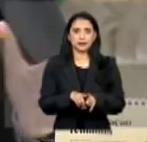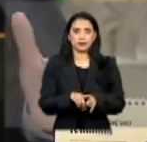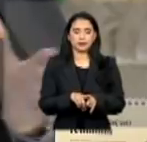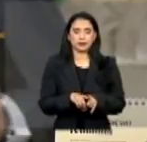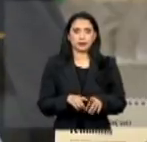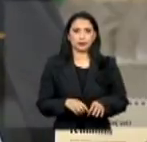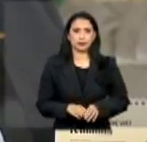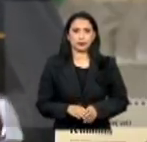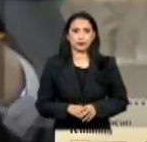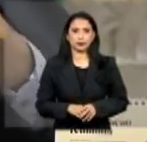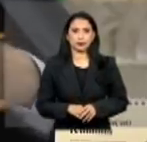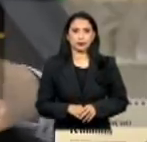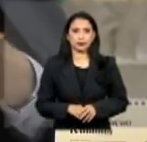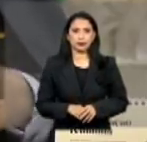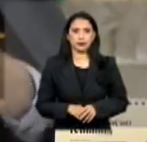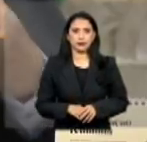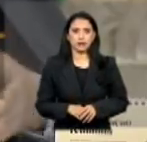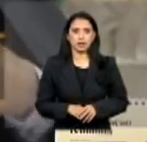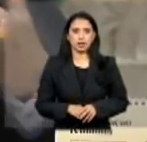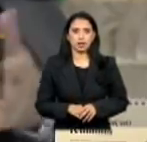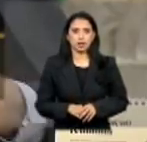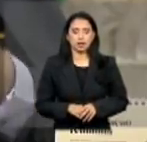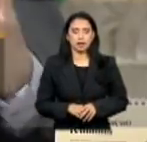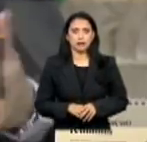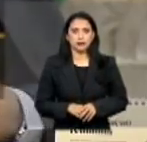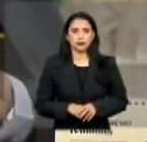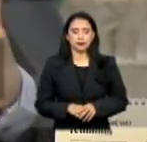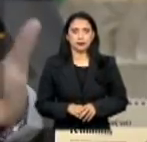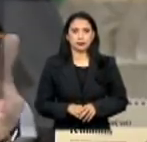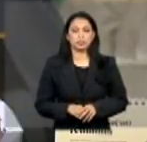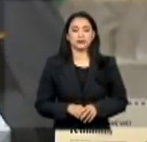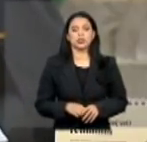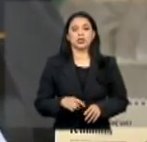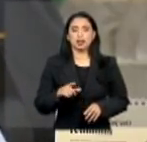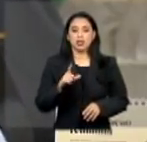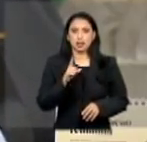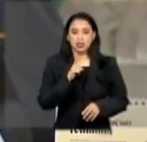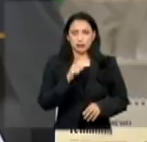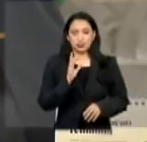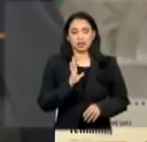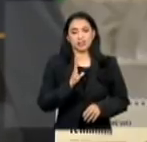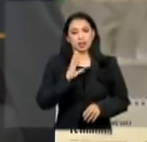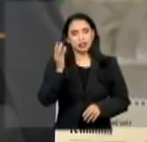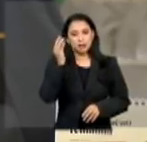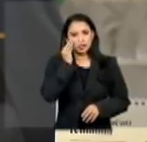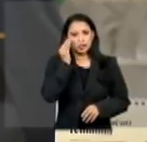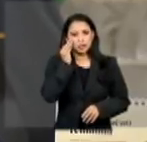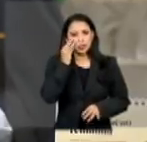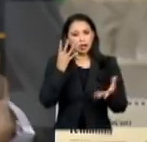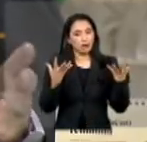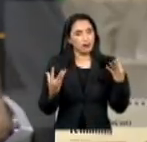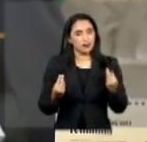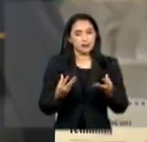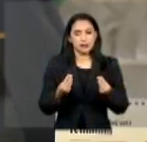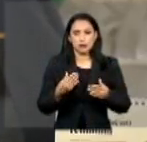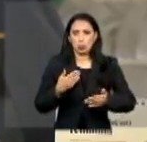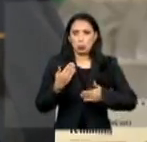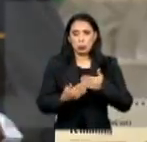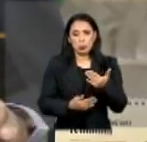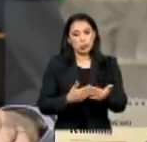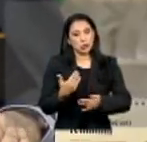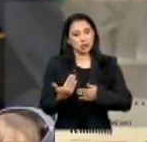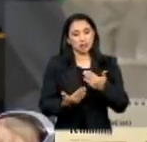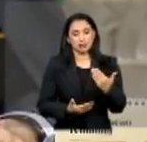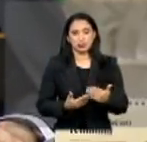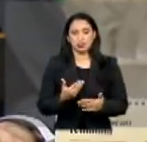com os pés feridos pelos tropeços no caminho o que me lembra